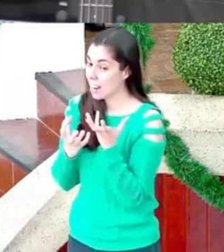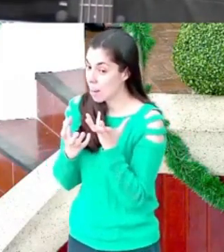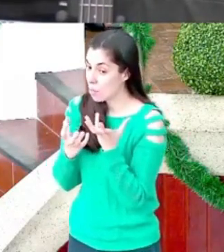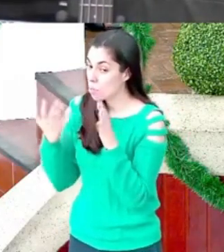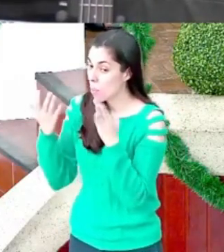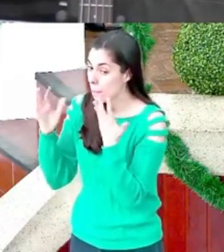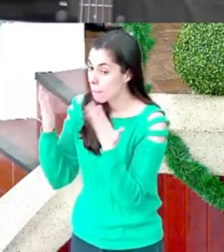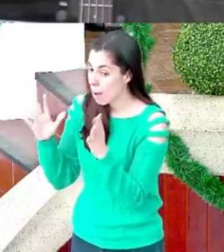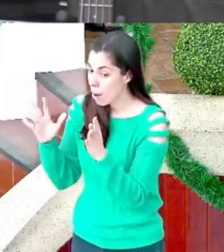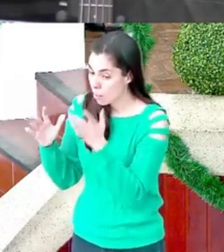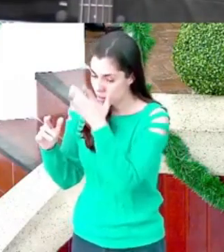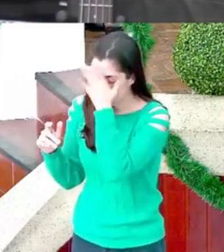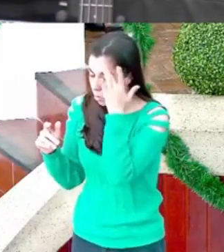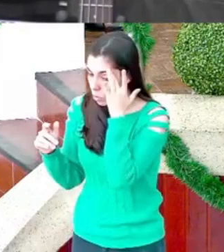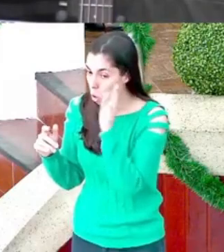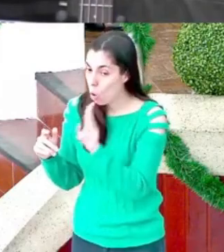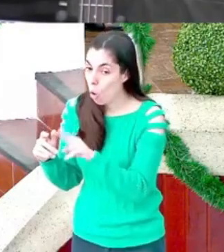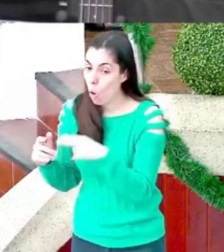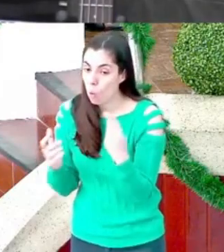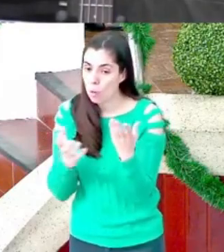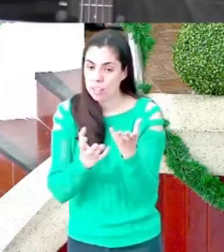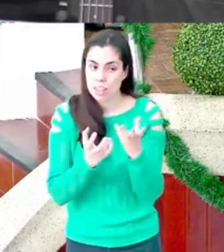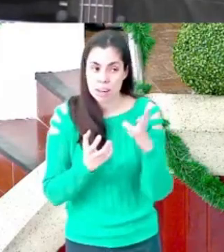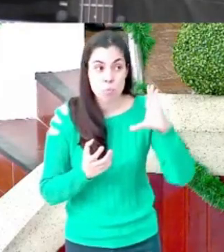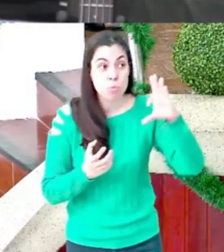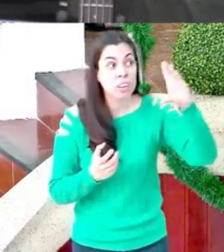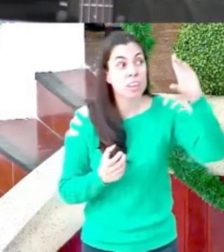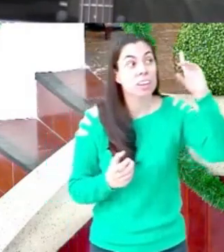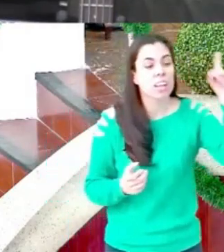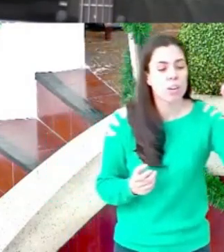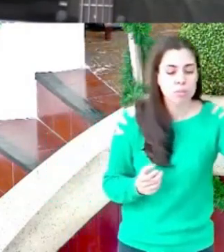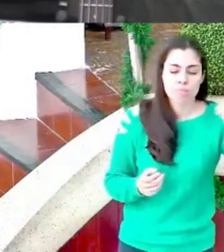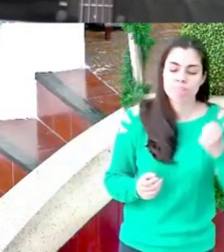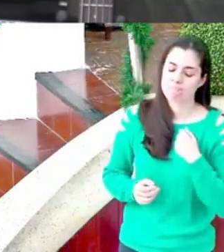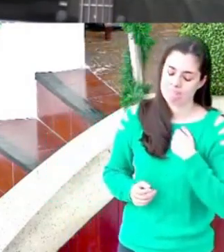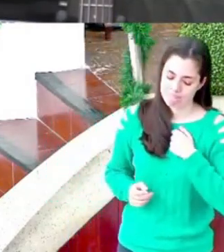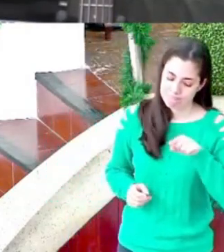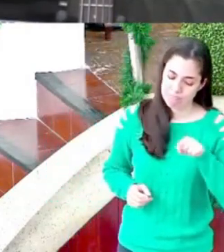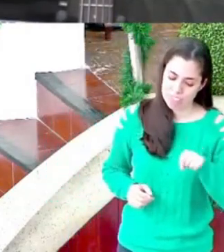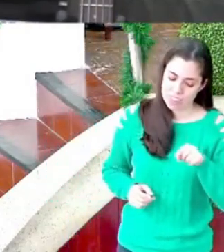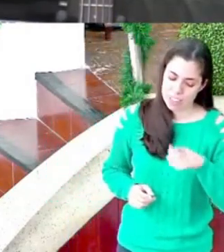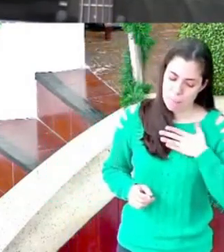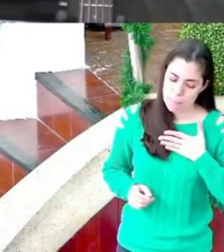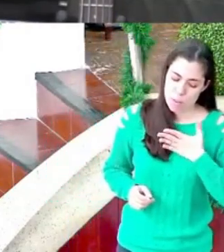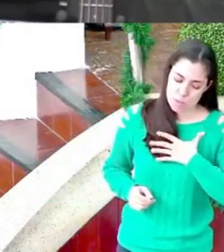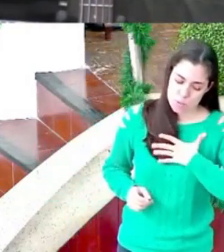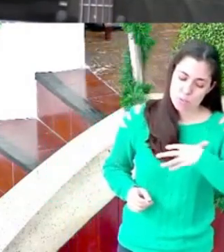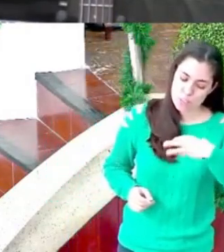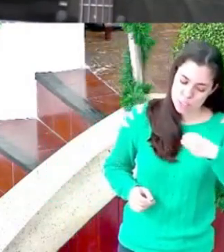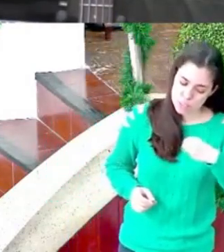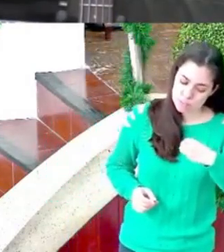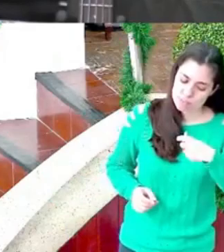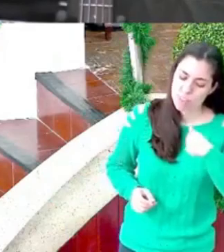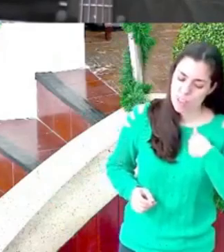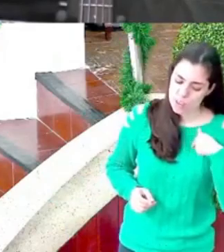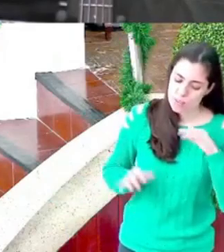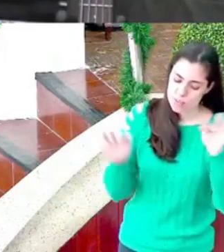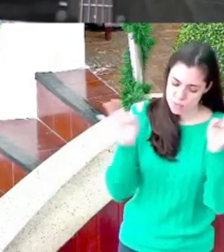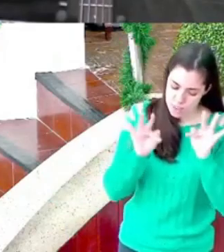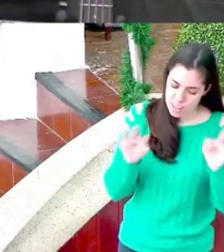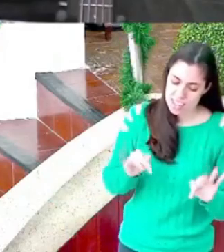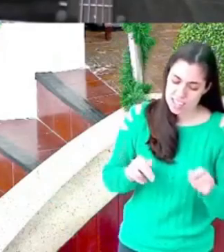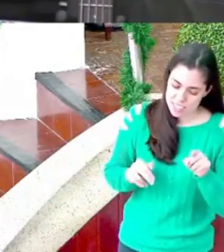tereis galardão junto de vosso Pai celeste. O texto nos fala de um galardão ou de